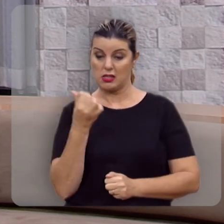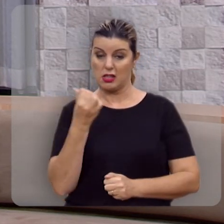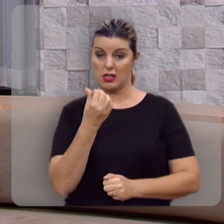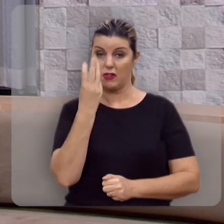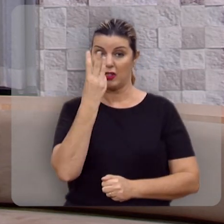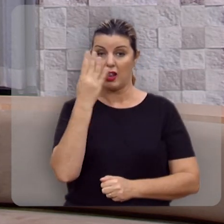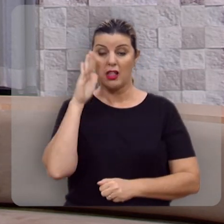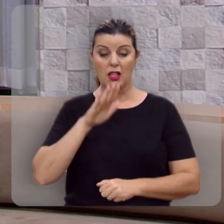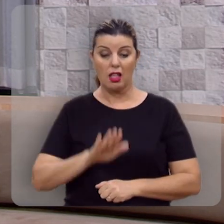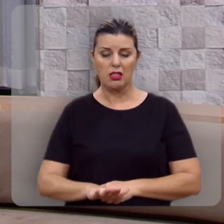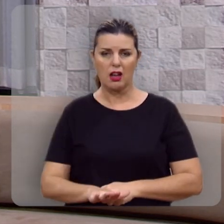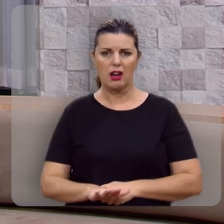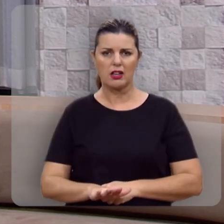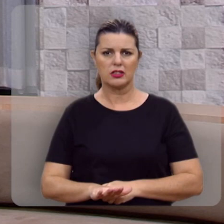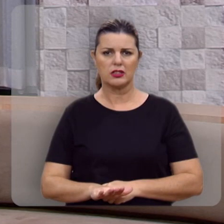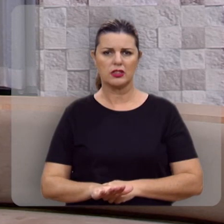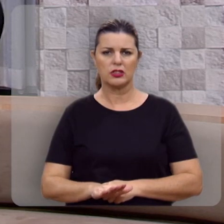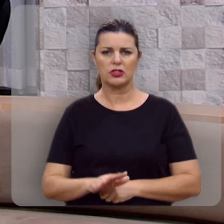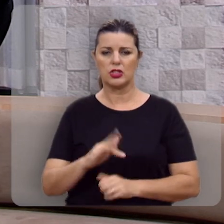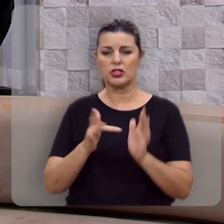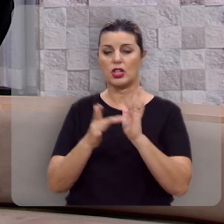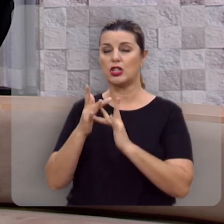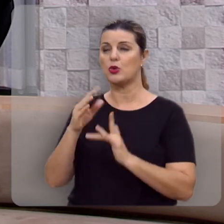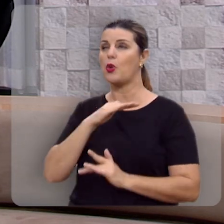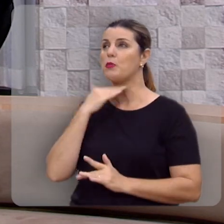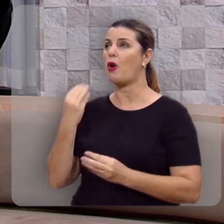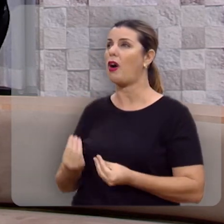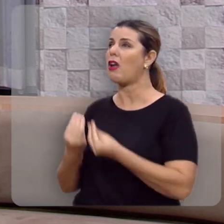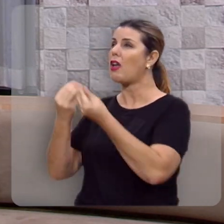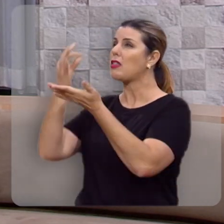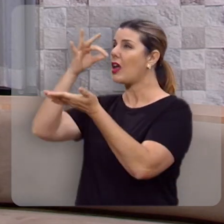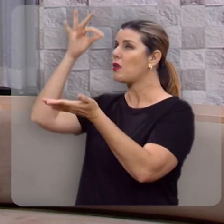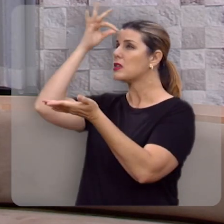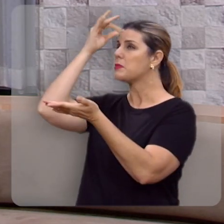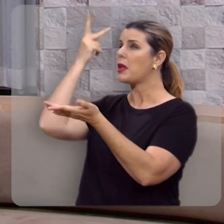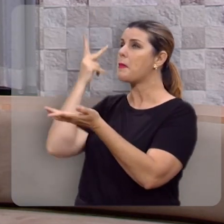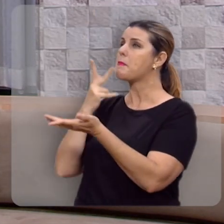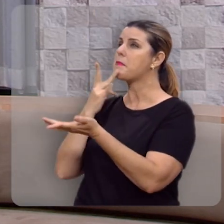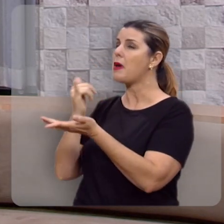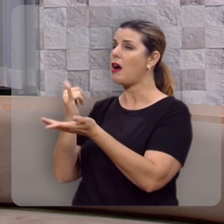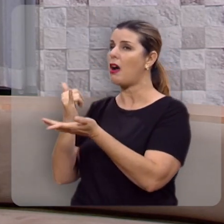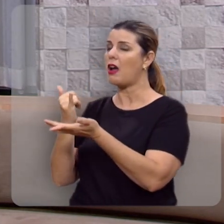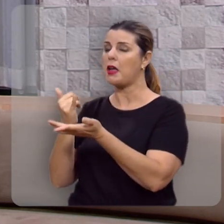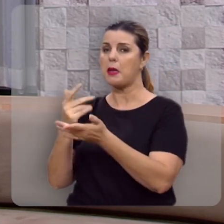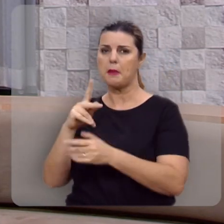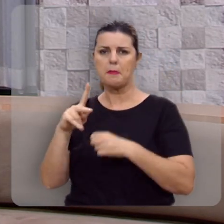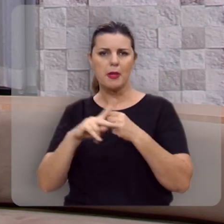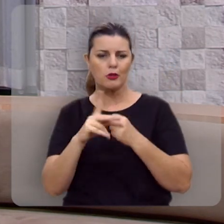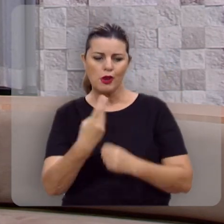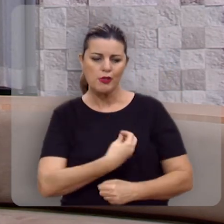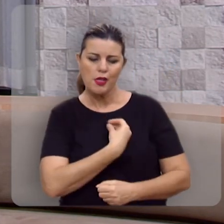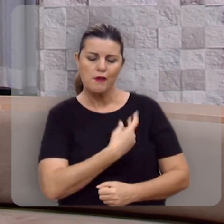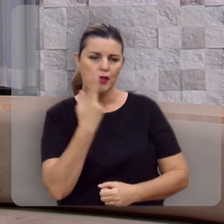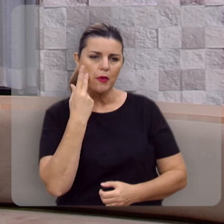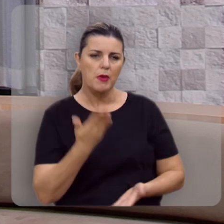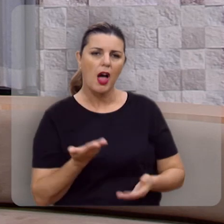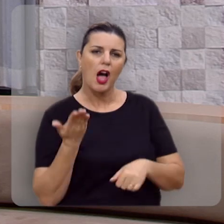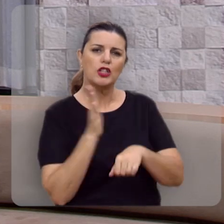Sexta-feira, 3 horas da tarde, Jesus morre, entrega o seu espírito ao Pai, e Pedro não está lá para lhe dar um sepultamento digno.